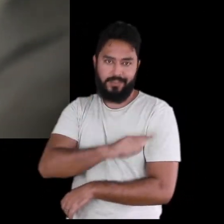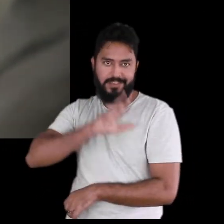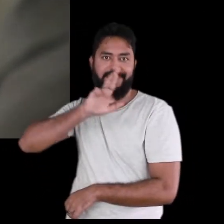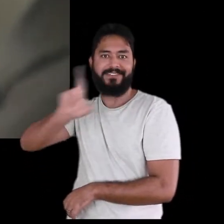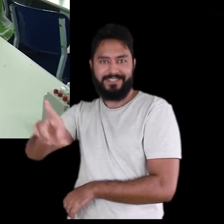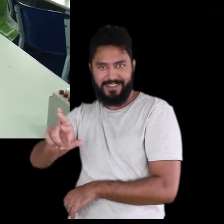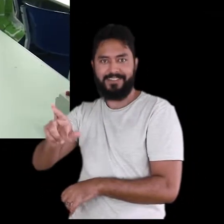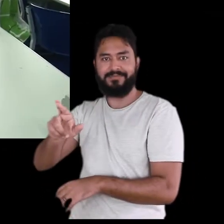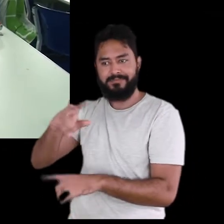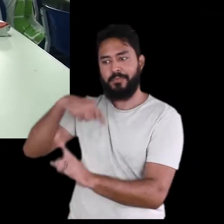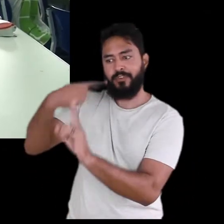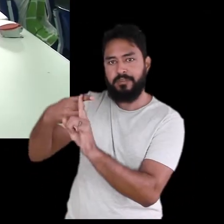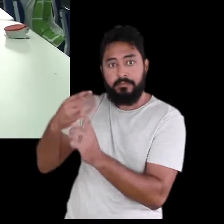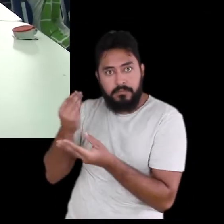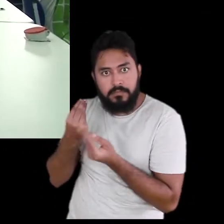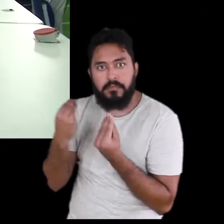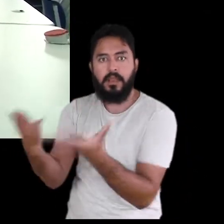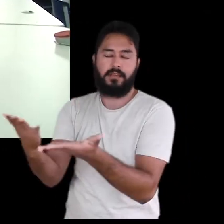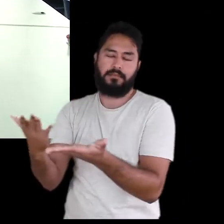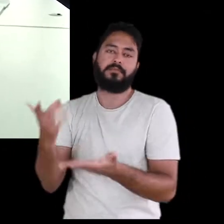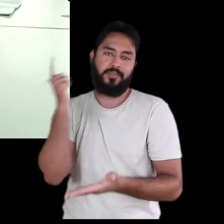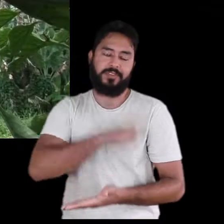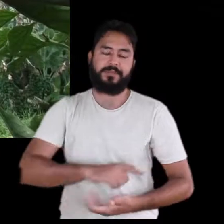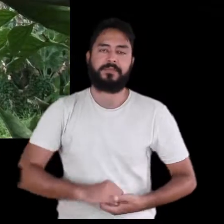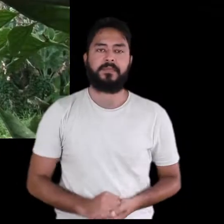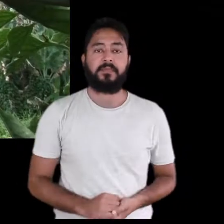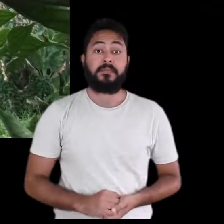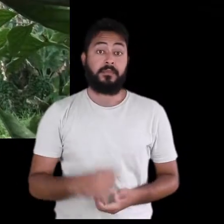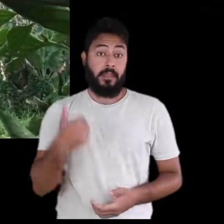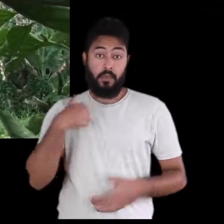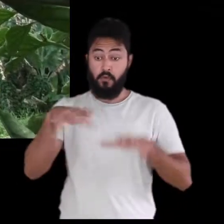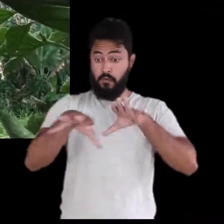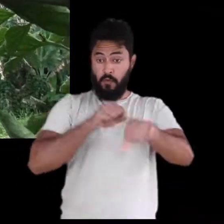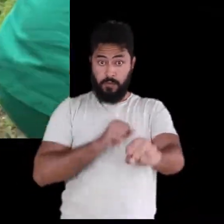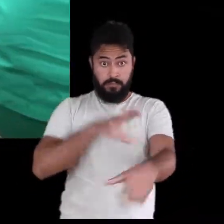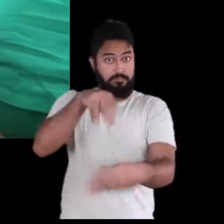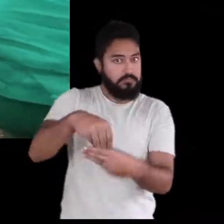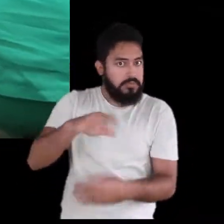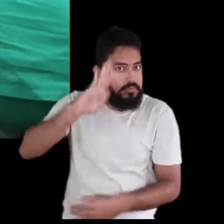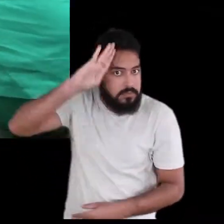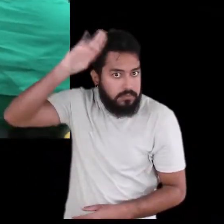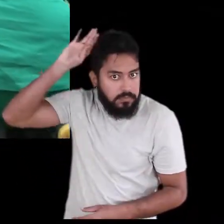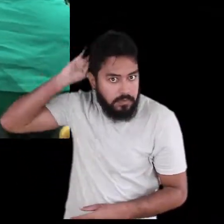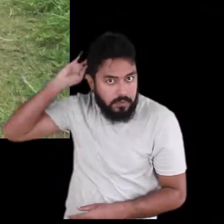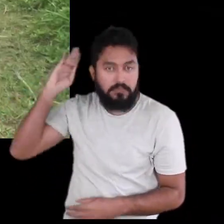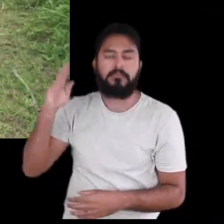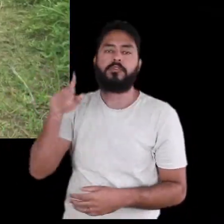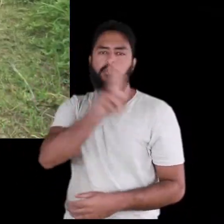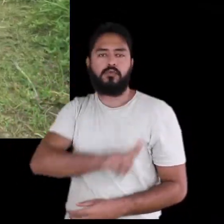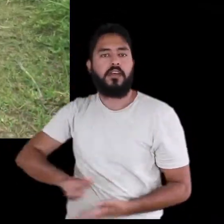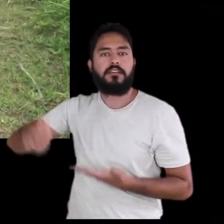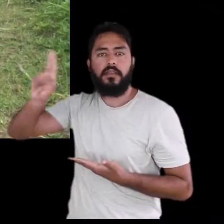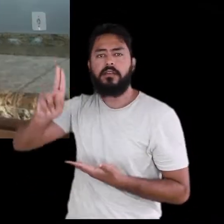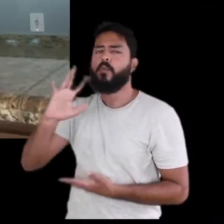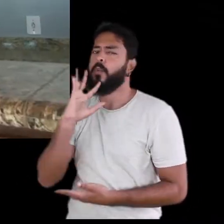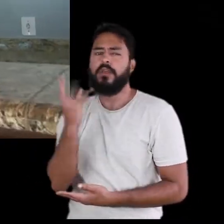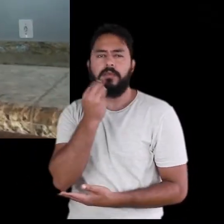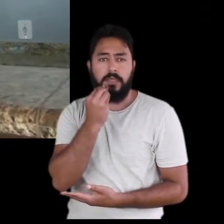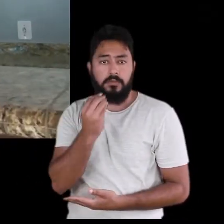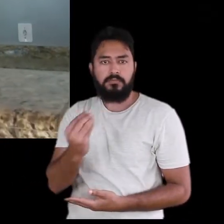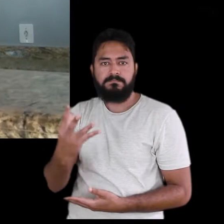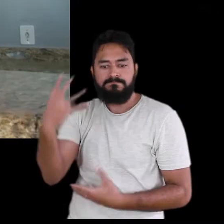que a gente consegue resultado para mim é algo muito gratificante eu terminar a graduação dentro da universidade e o conhecimento que você